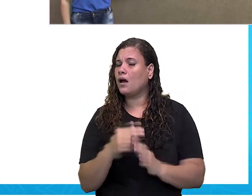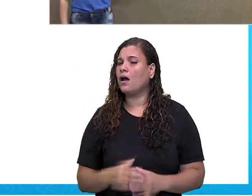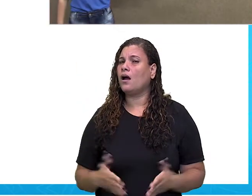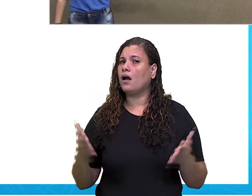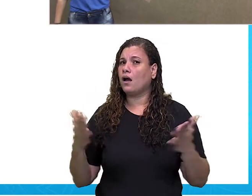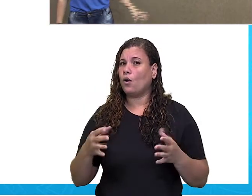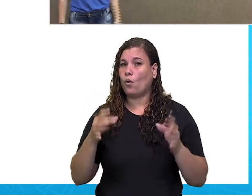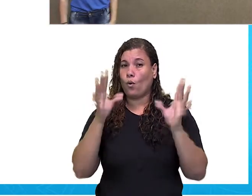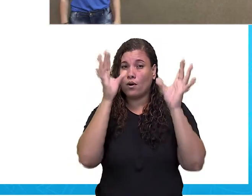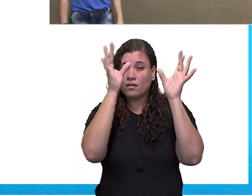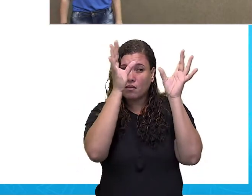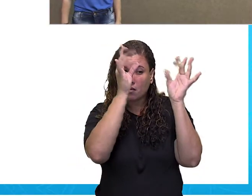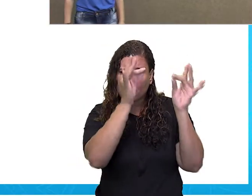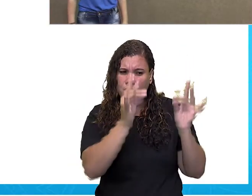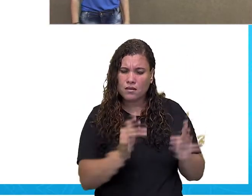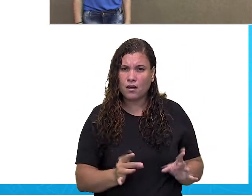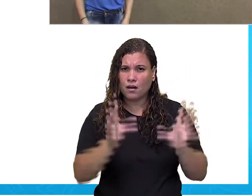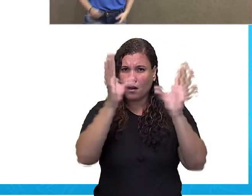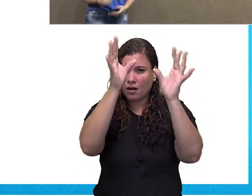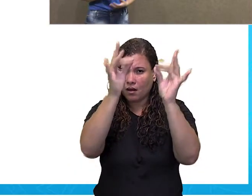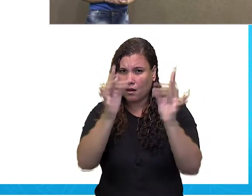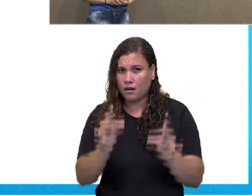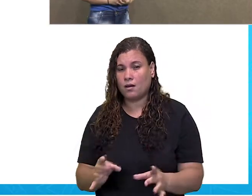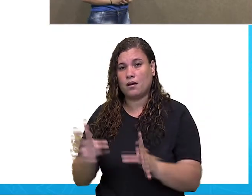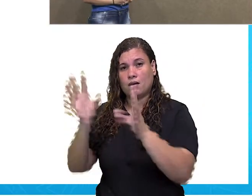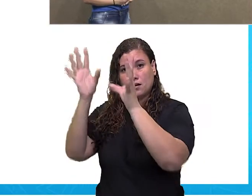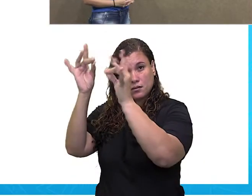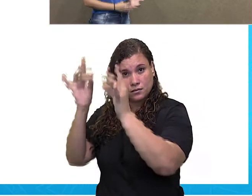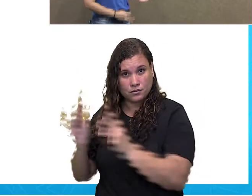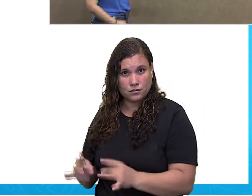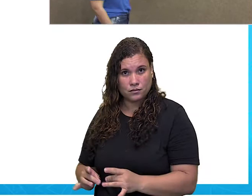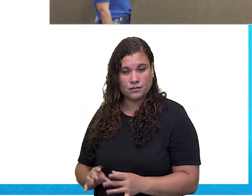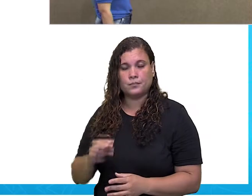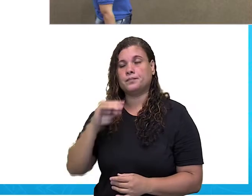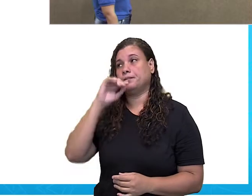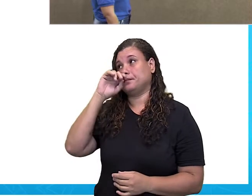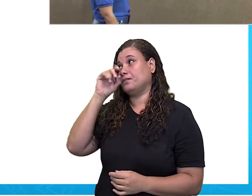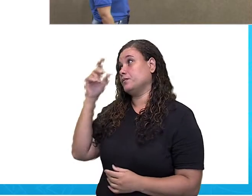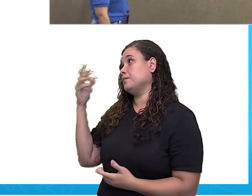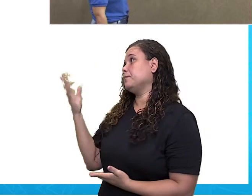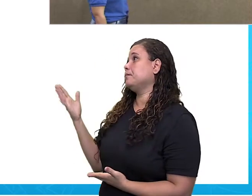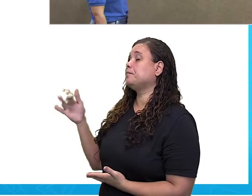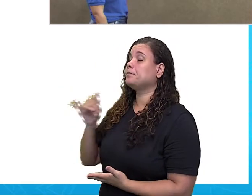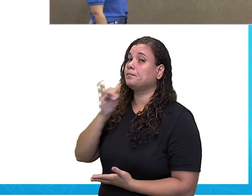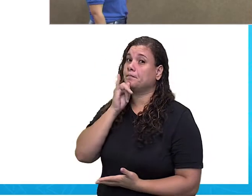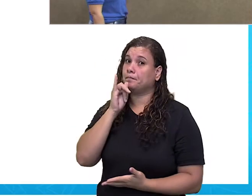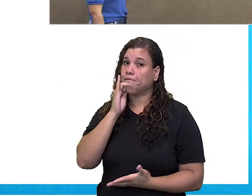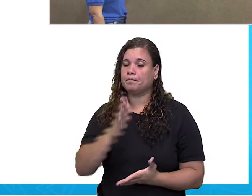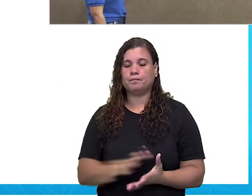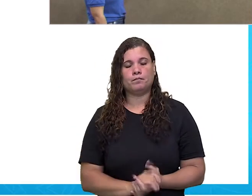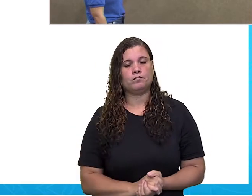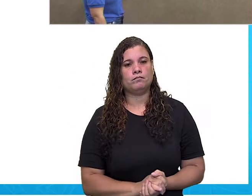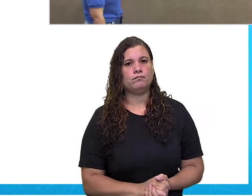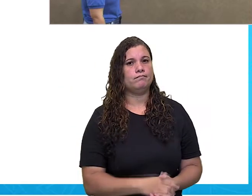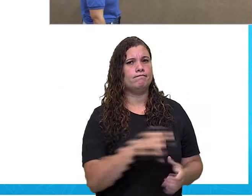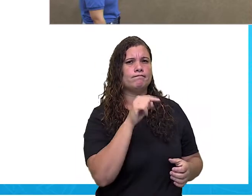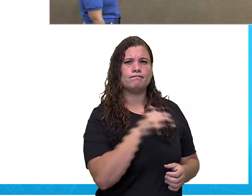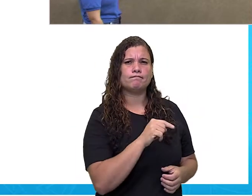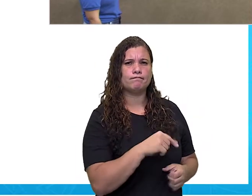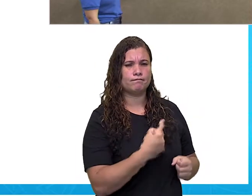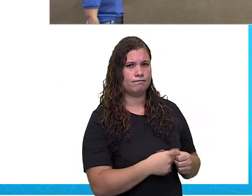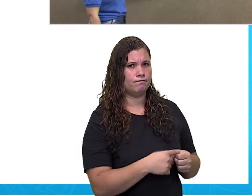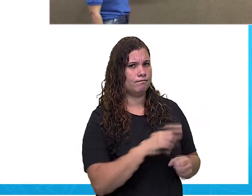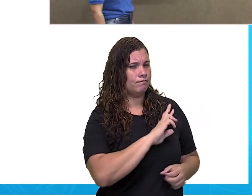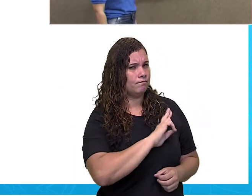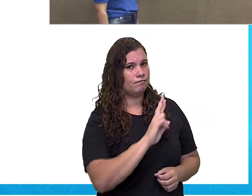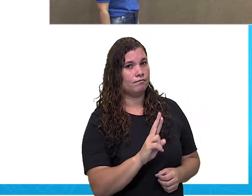as características dessas cidades. Por exemplo, cidades religiosas.